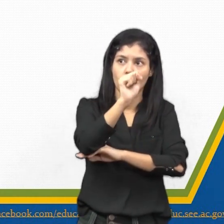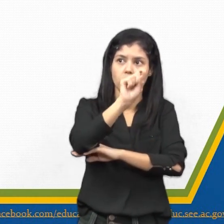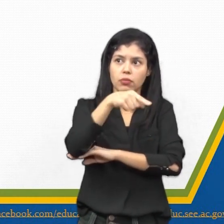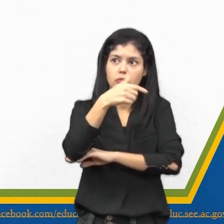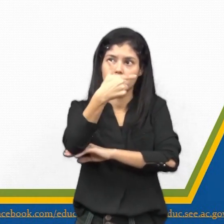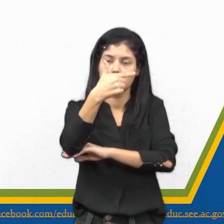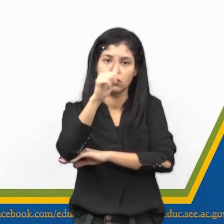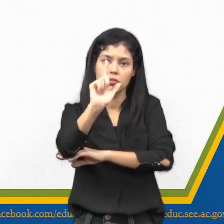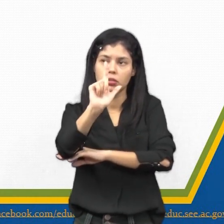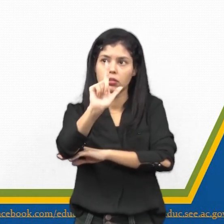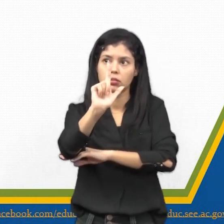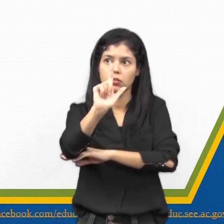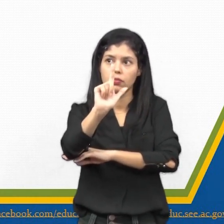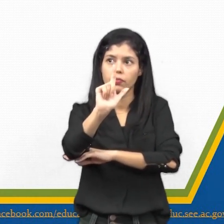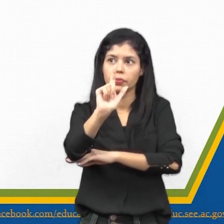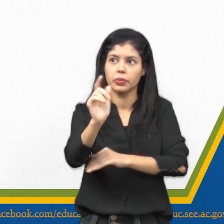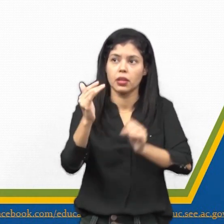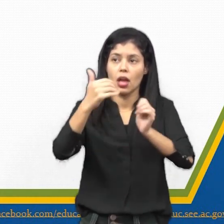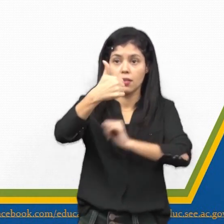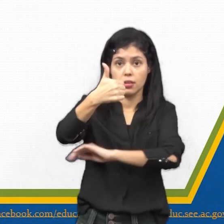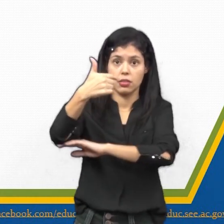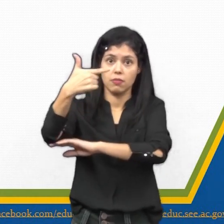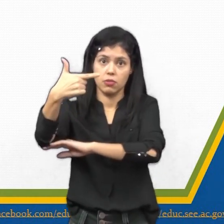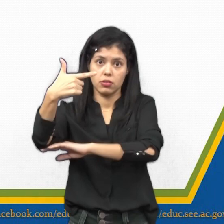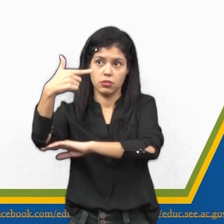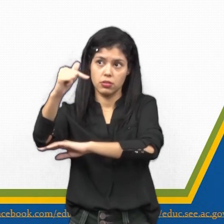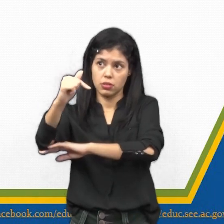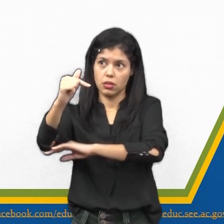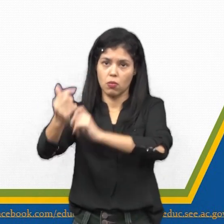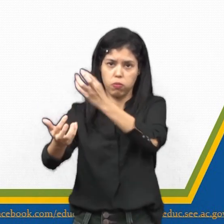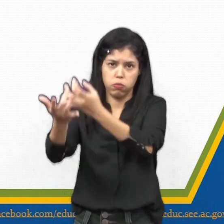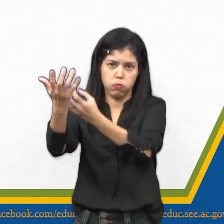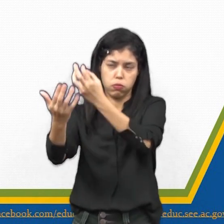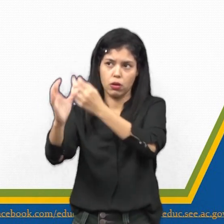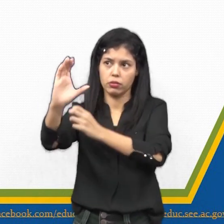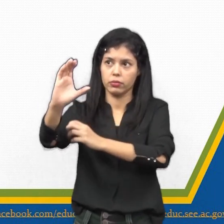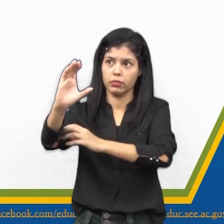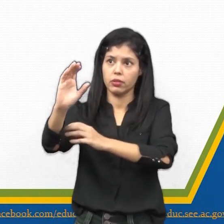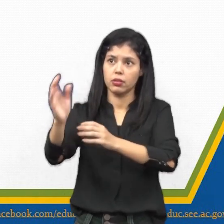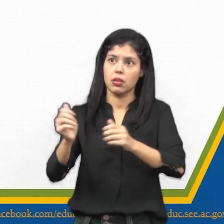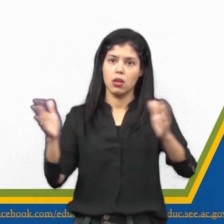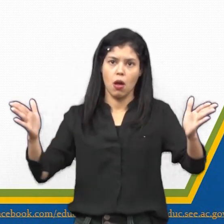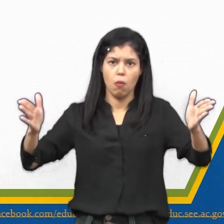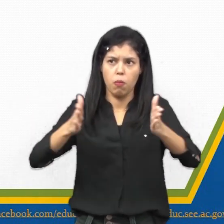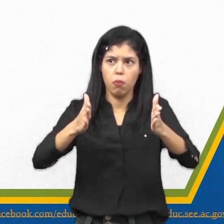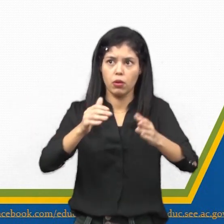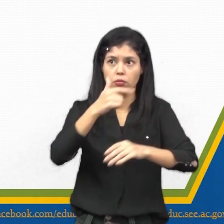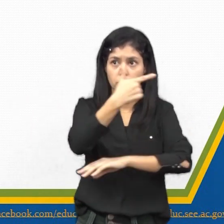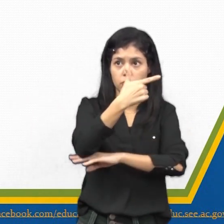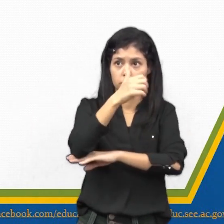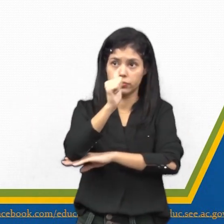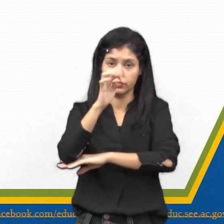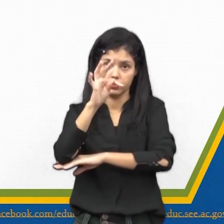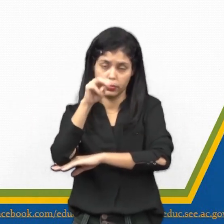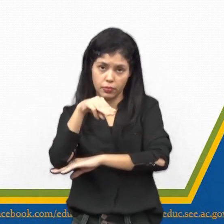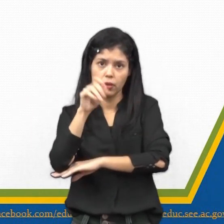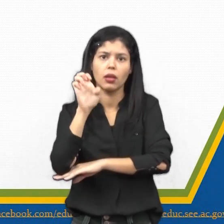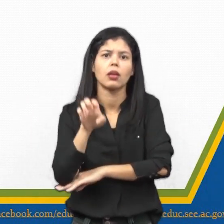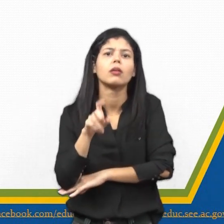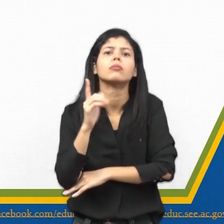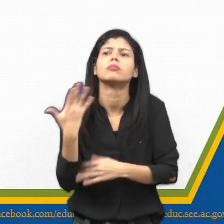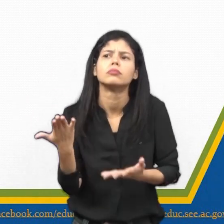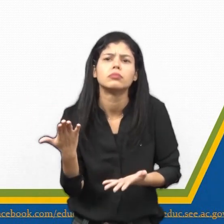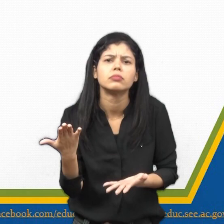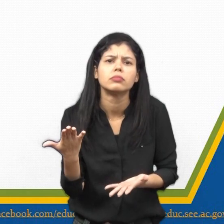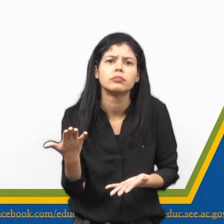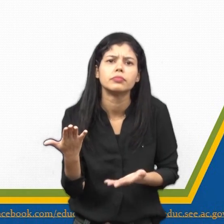8,2 litros a 127 graus Celsius e a pressão de 2 atm é